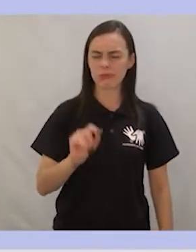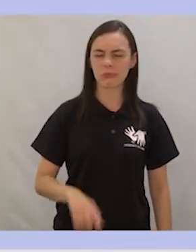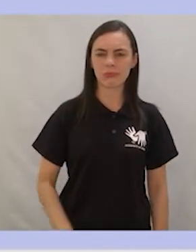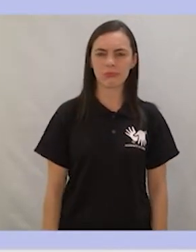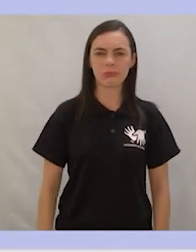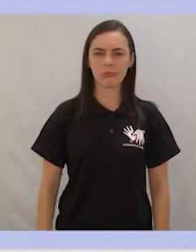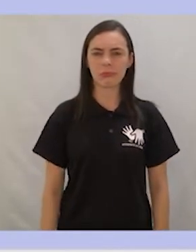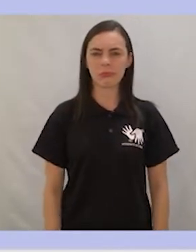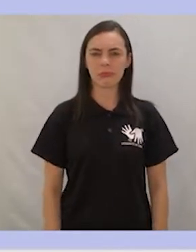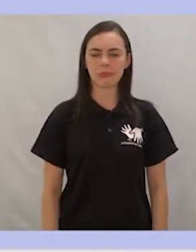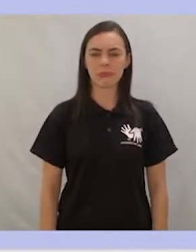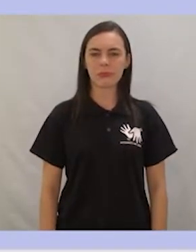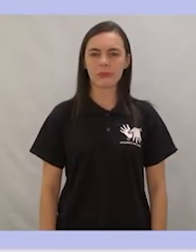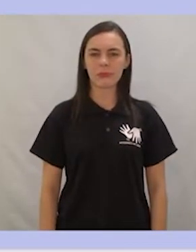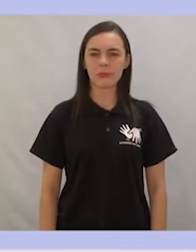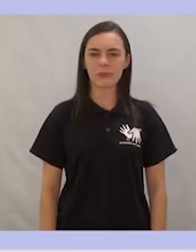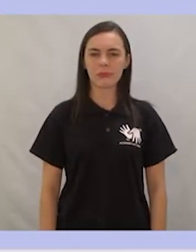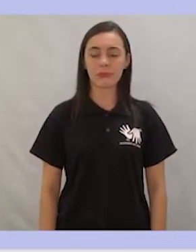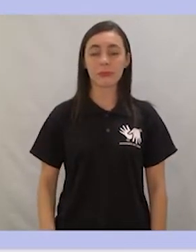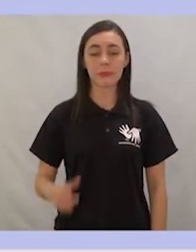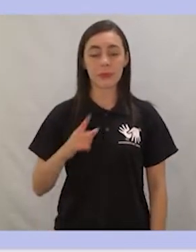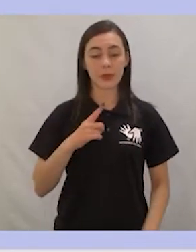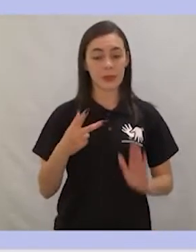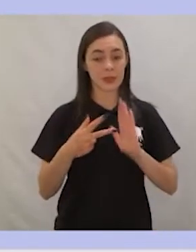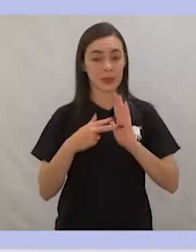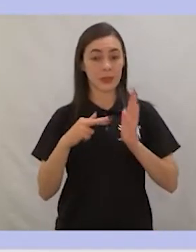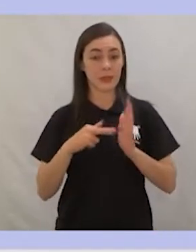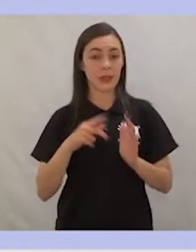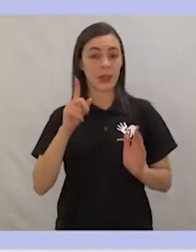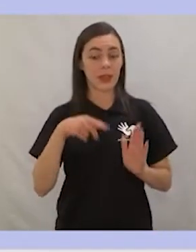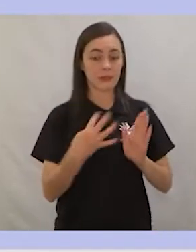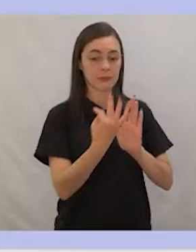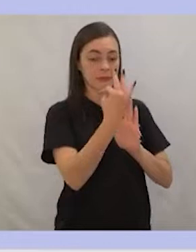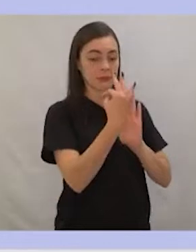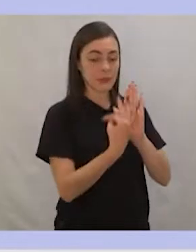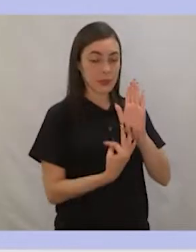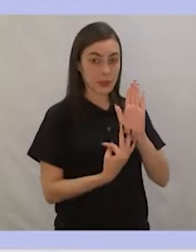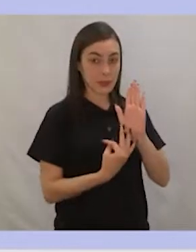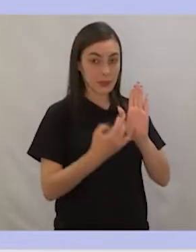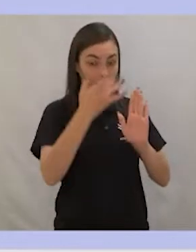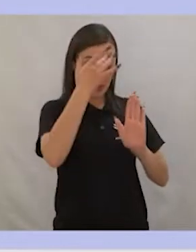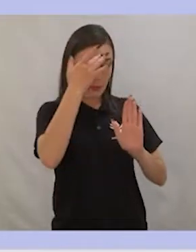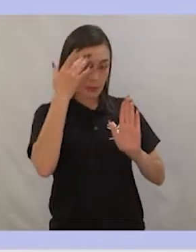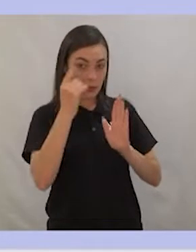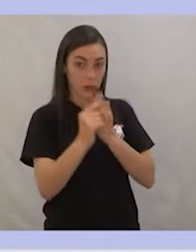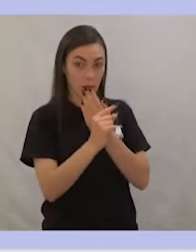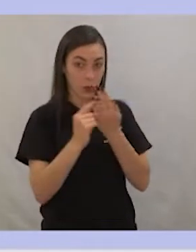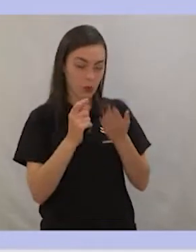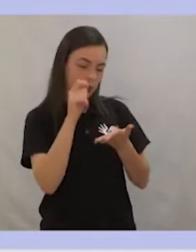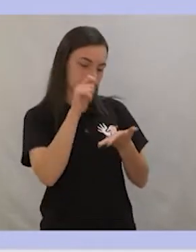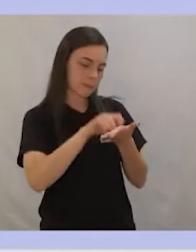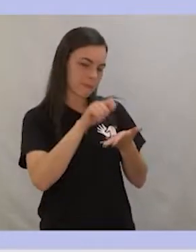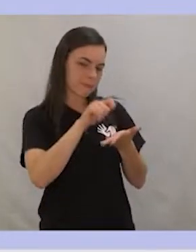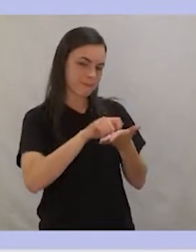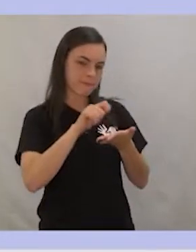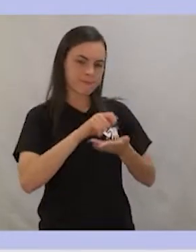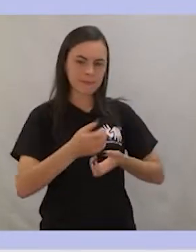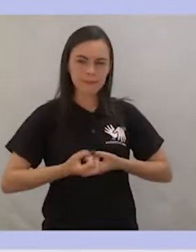poesia? O que será que é poesia? Então, olha ali, ó, poesia é um texto onde o